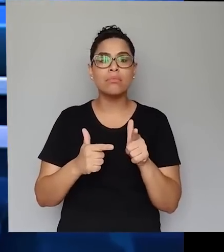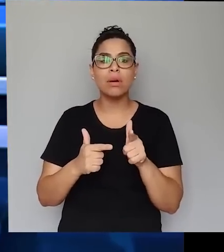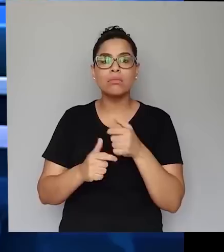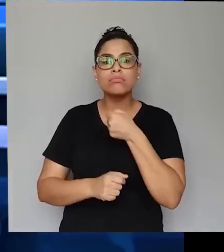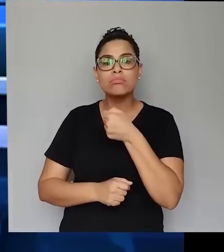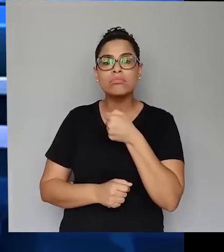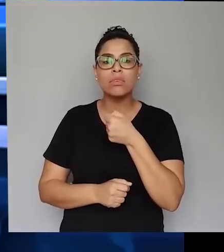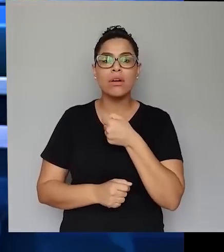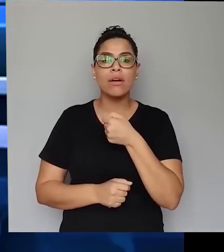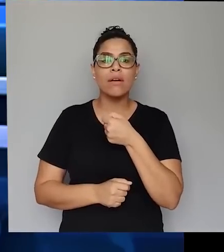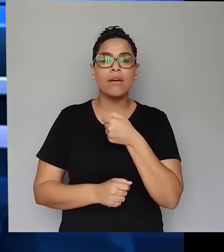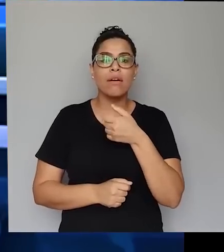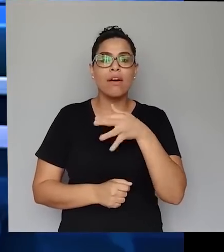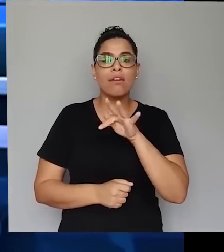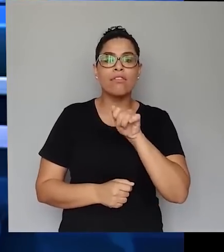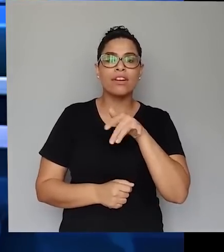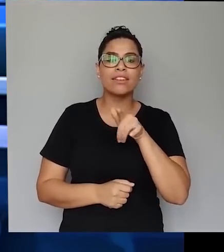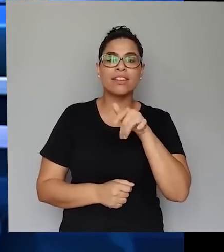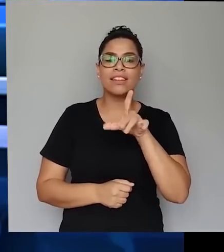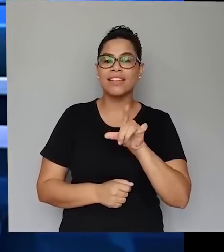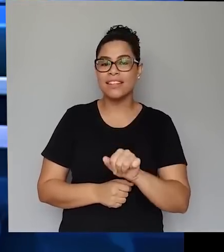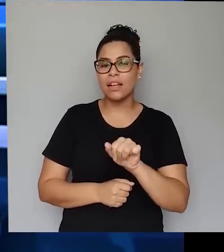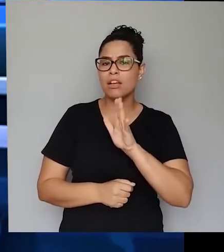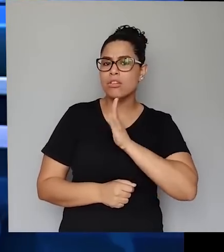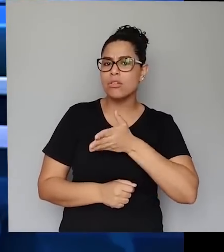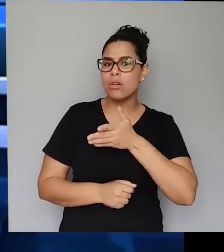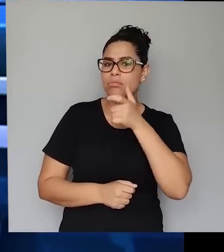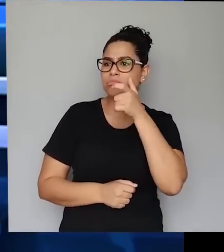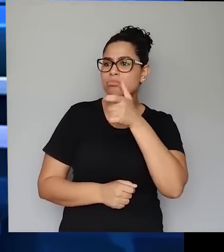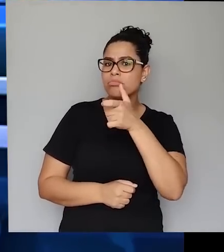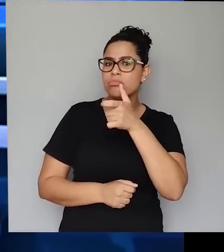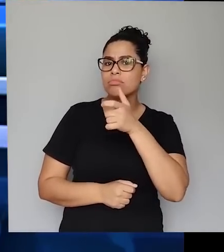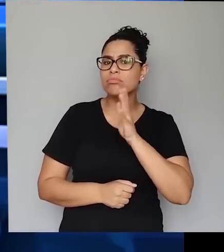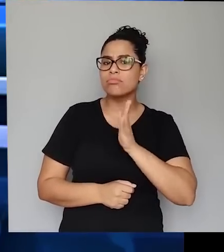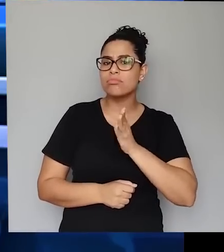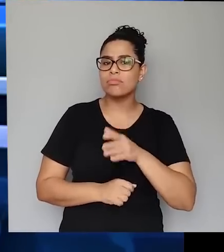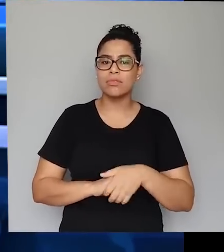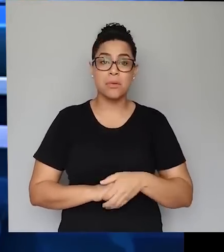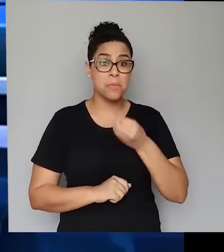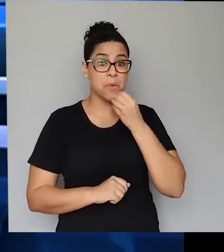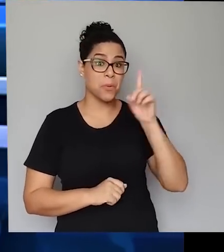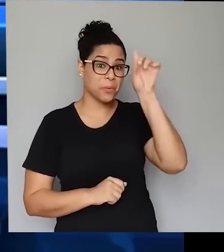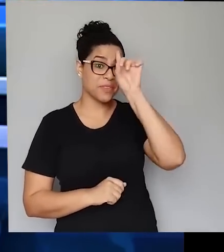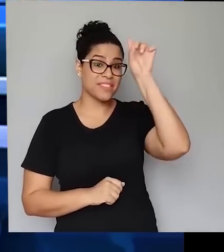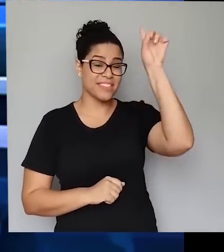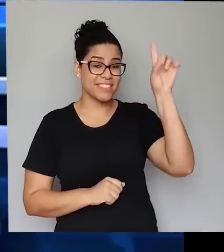Fernanda, você está nos ouvindo? Já estamos te vendo. Good morning, Thalita.